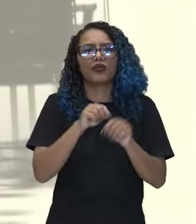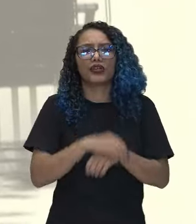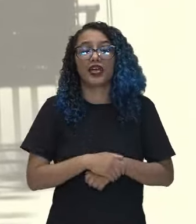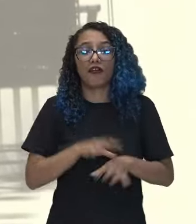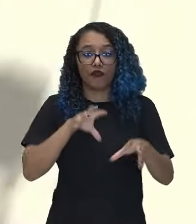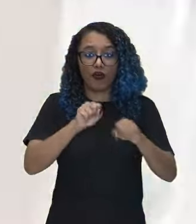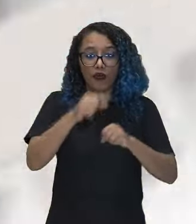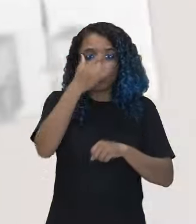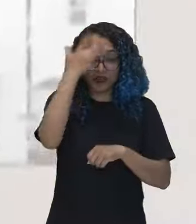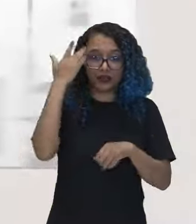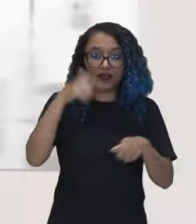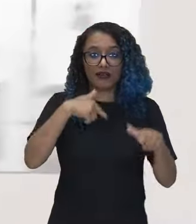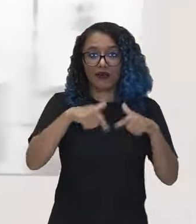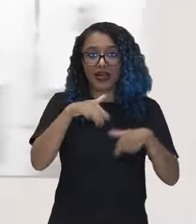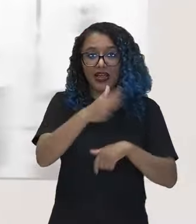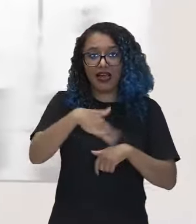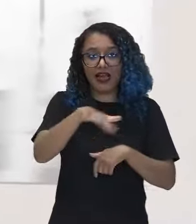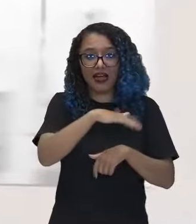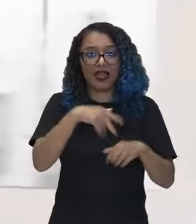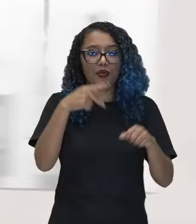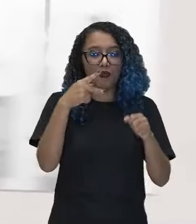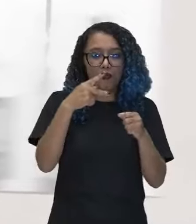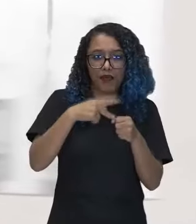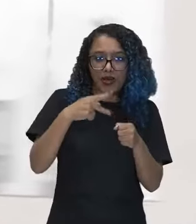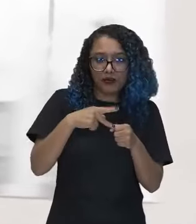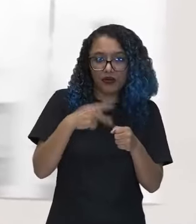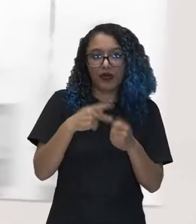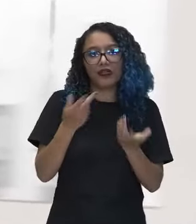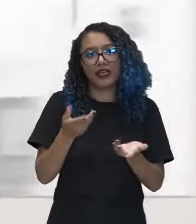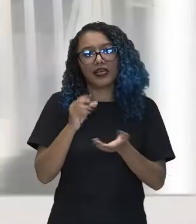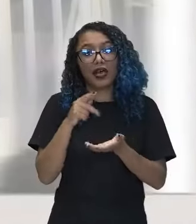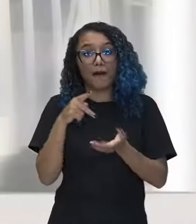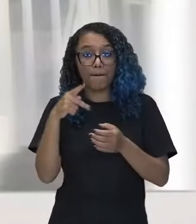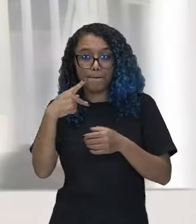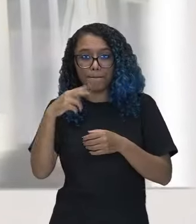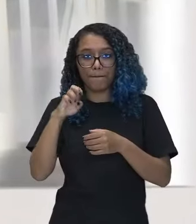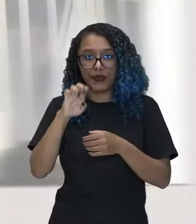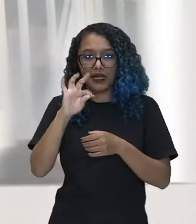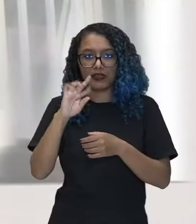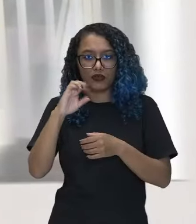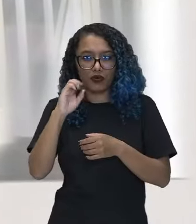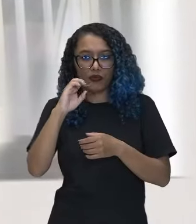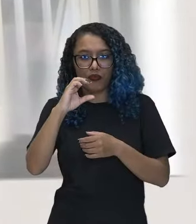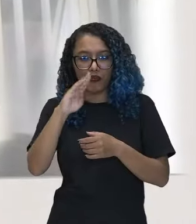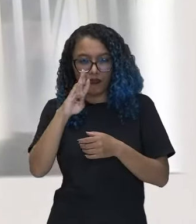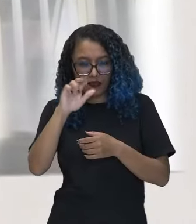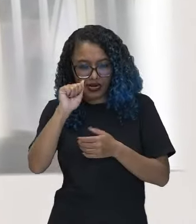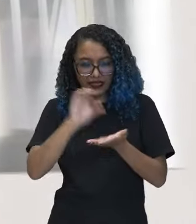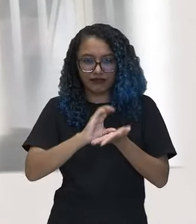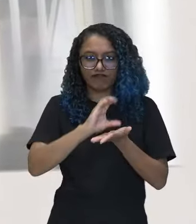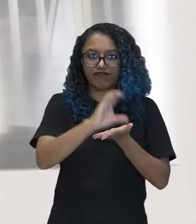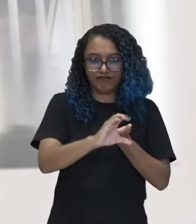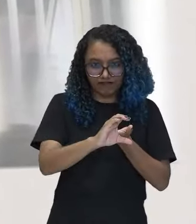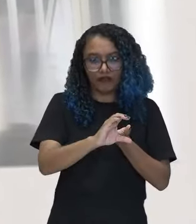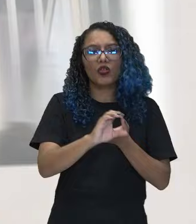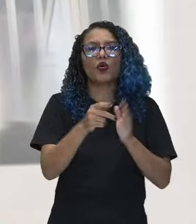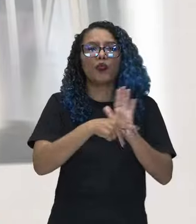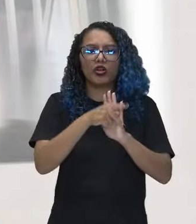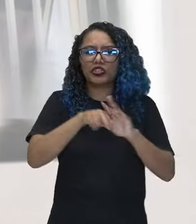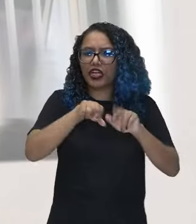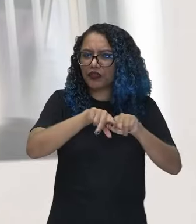área de petróleo, e a Petrobras financiou o desenvolvimento do CEPETRO e do programa de pós-graduação em Ciências e Engenharia